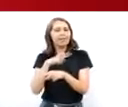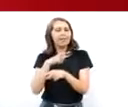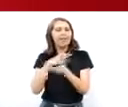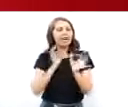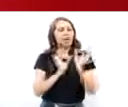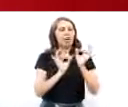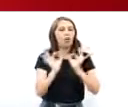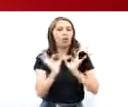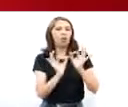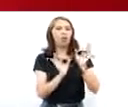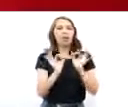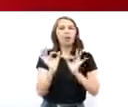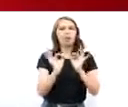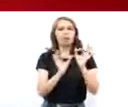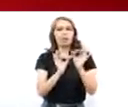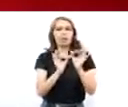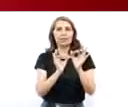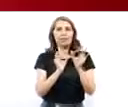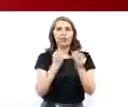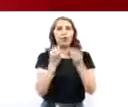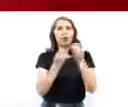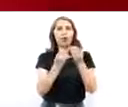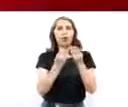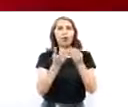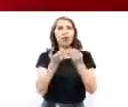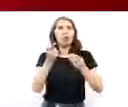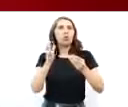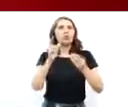essa perda com as aulas remotas.